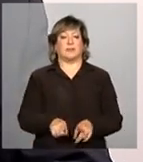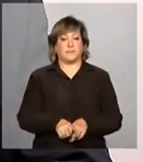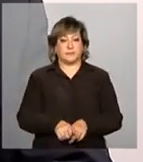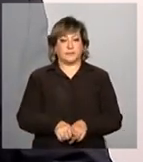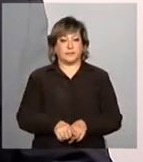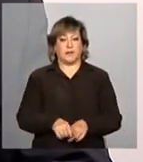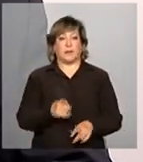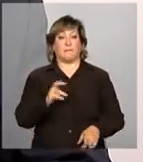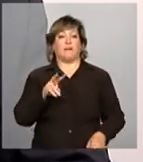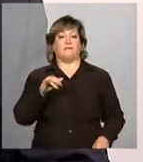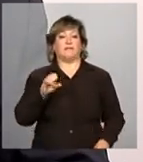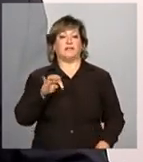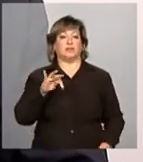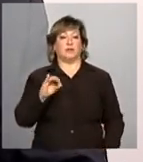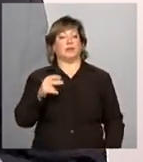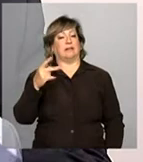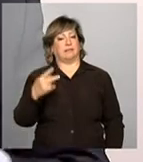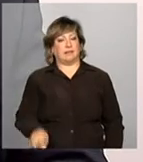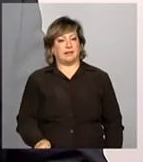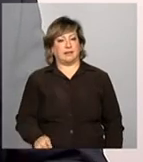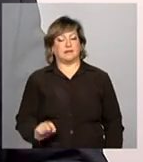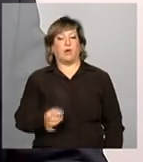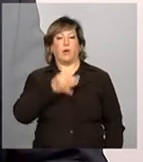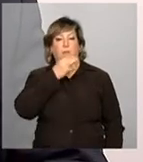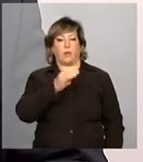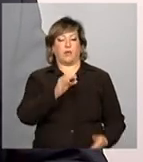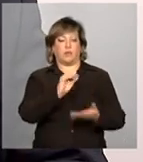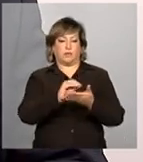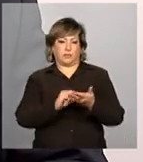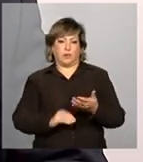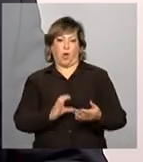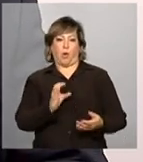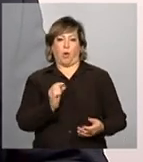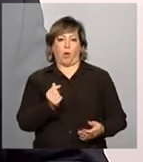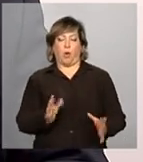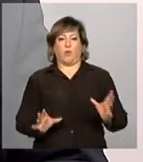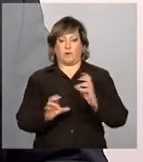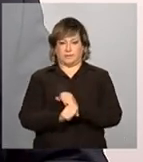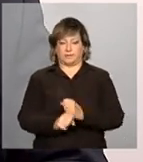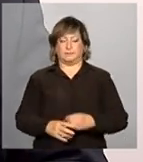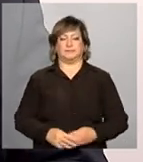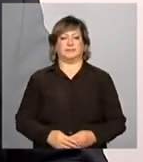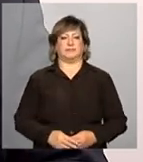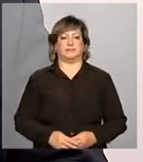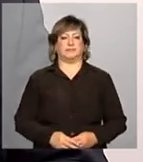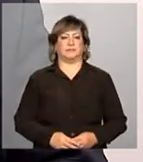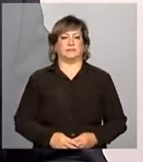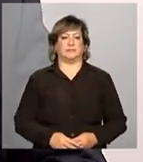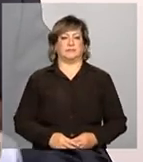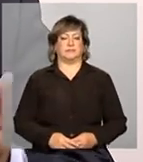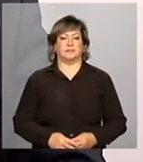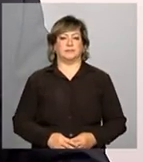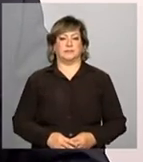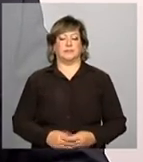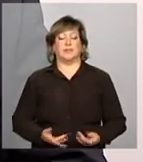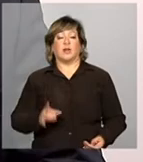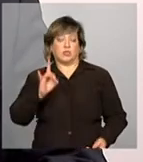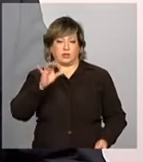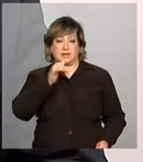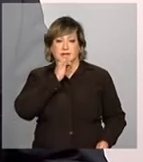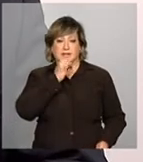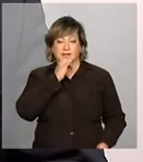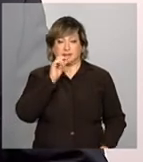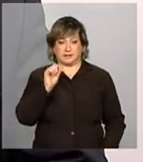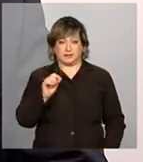nessa nessa proposta orçamentária vamos dizer assim né E só para citar um exemplo